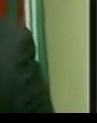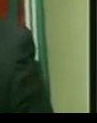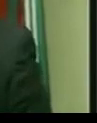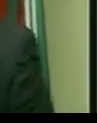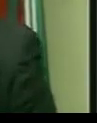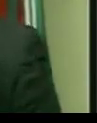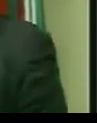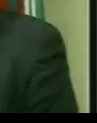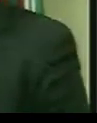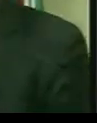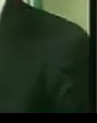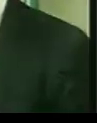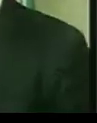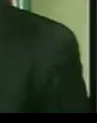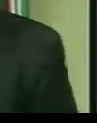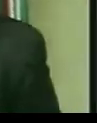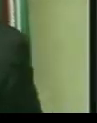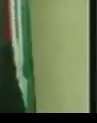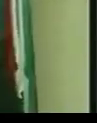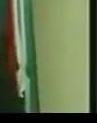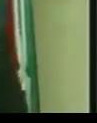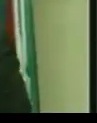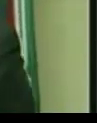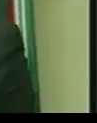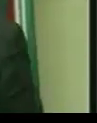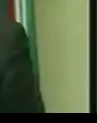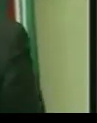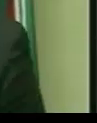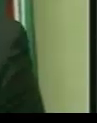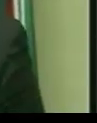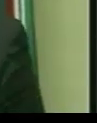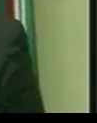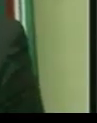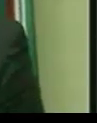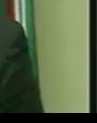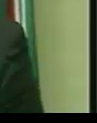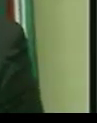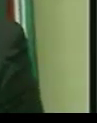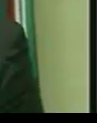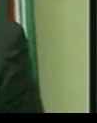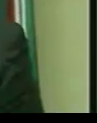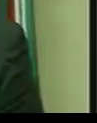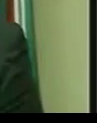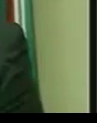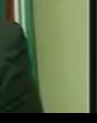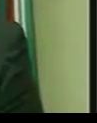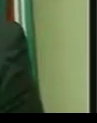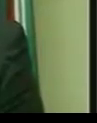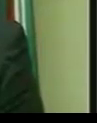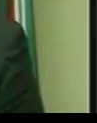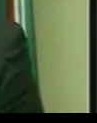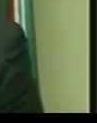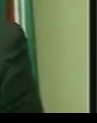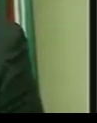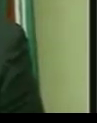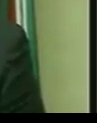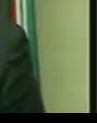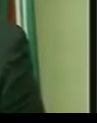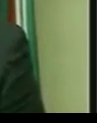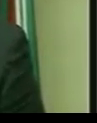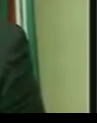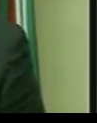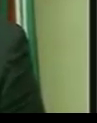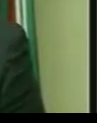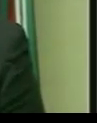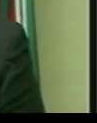cidade de Criciúma. O acesso, o anel viário, a via rápida, elas ficaram paradas por muito tempo. Como é que está aquela região?